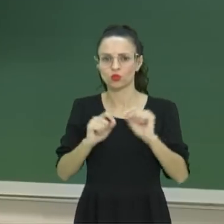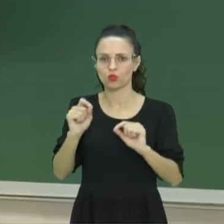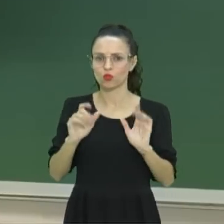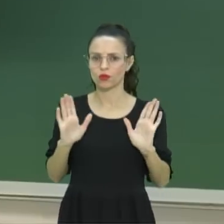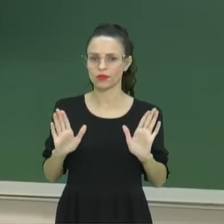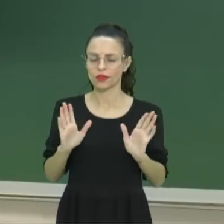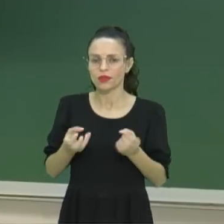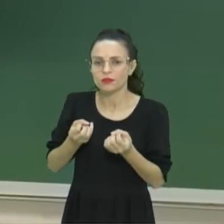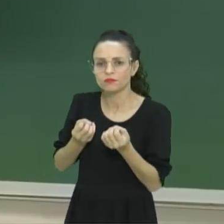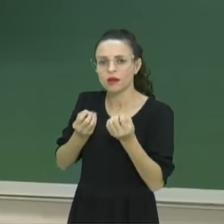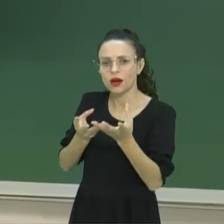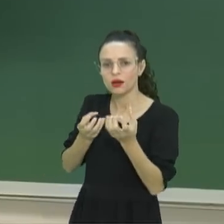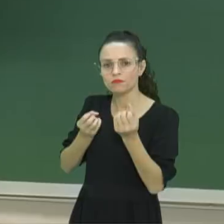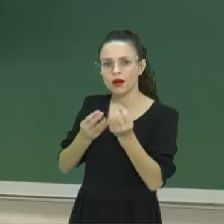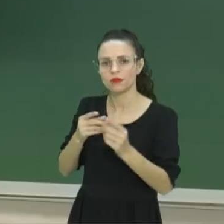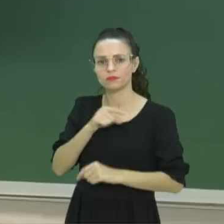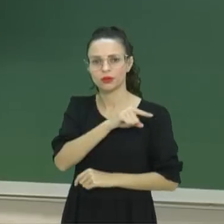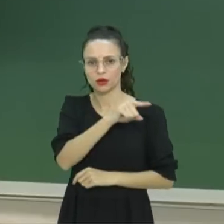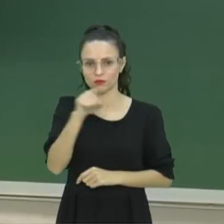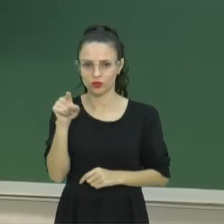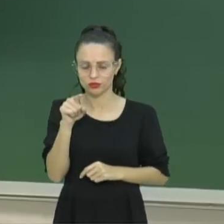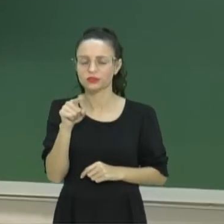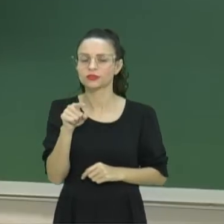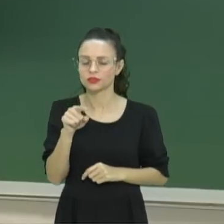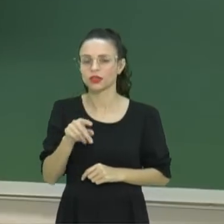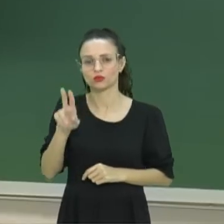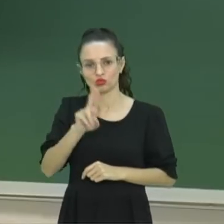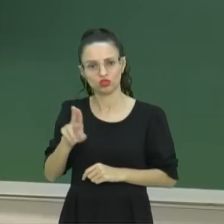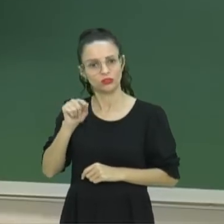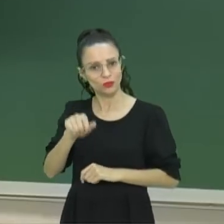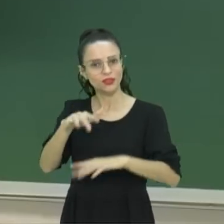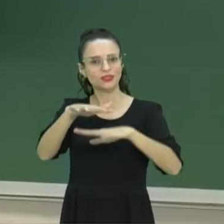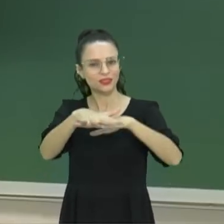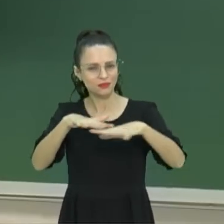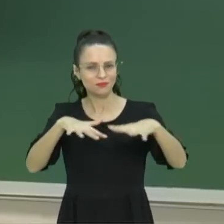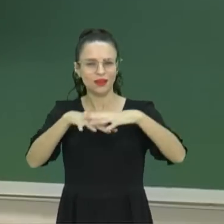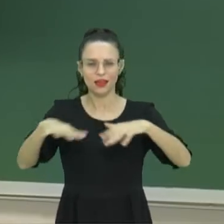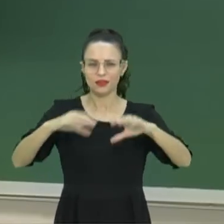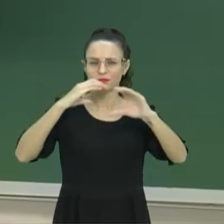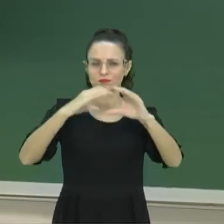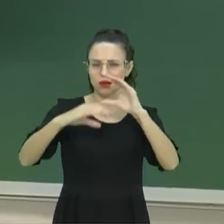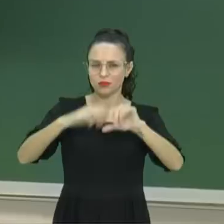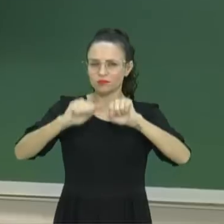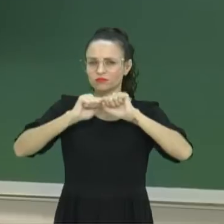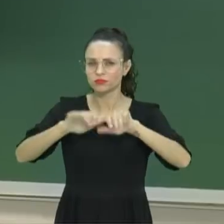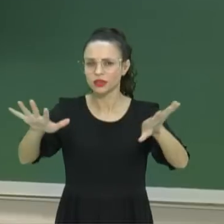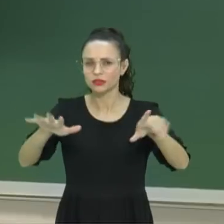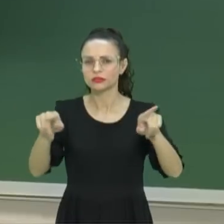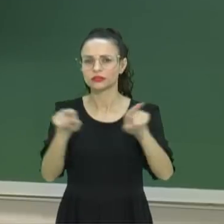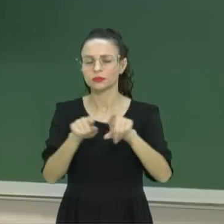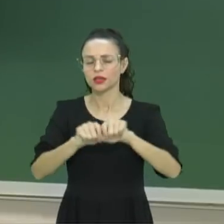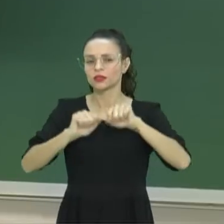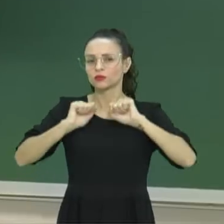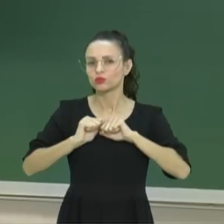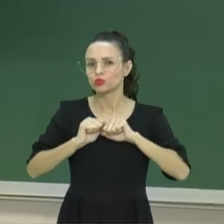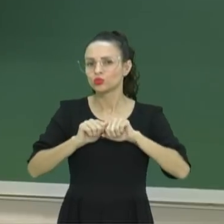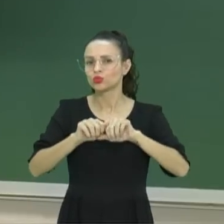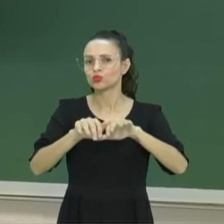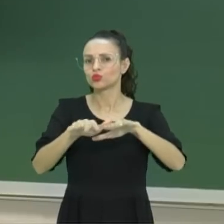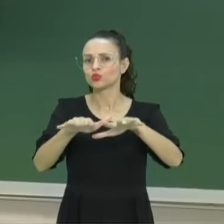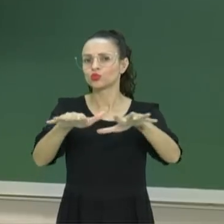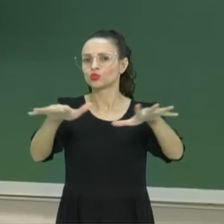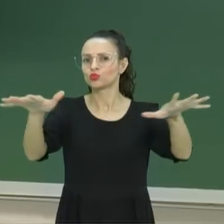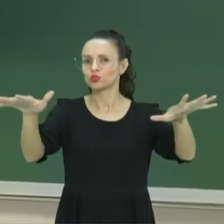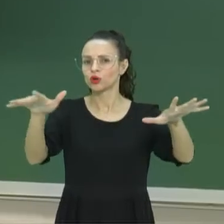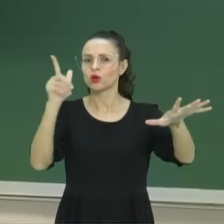trocar informações com vocês por essas redes imateriais e pudéssemos alcançar a grande maioria dos